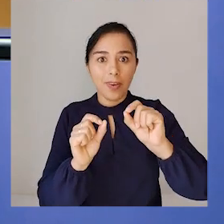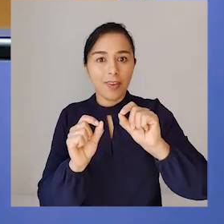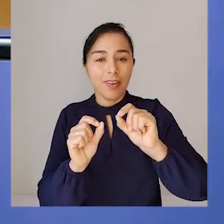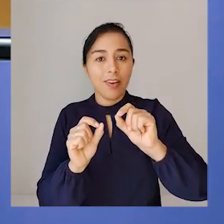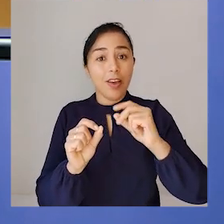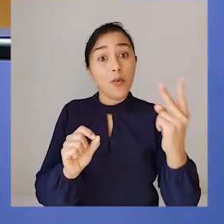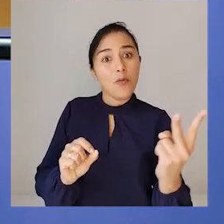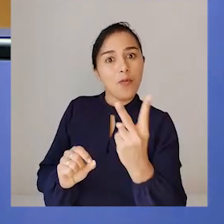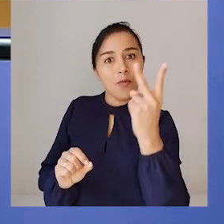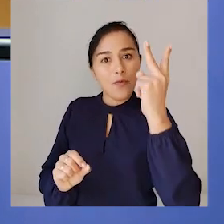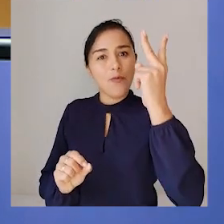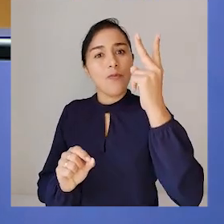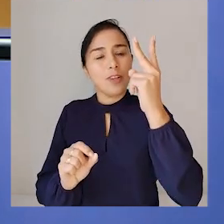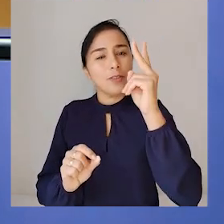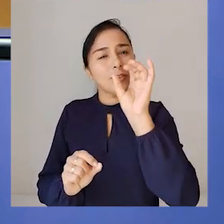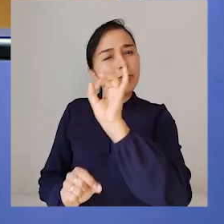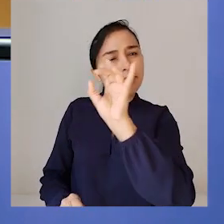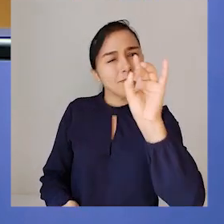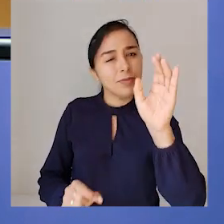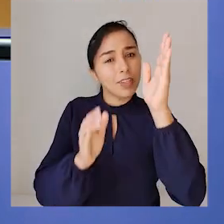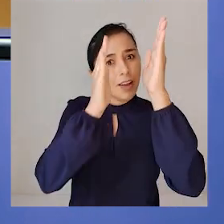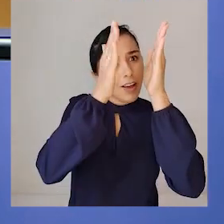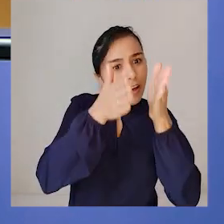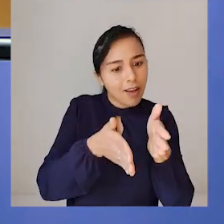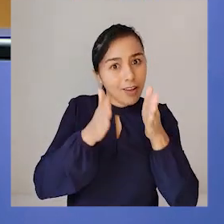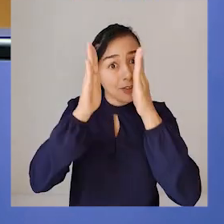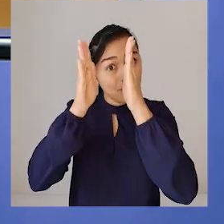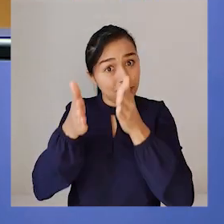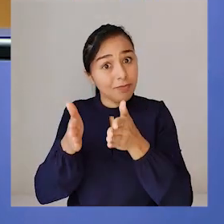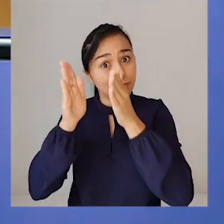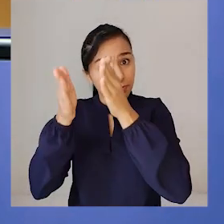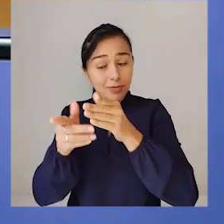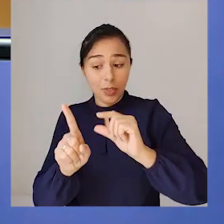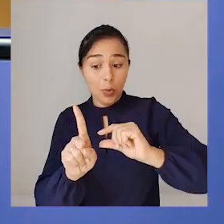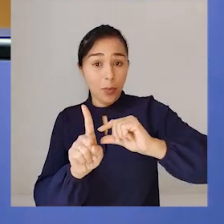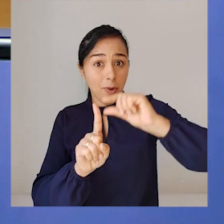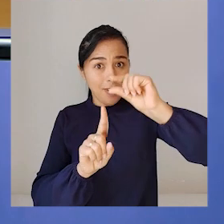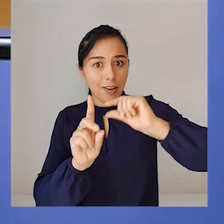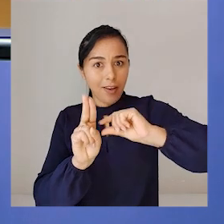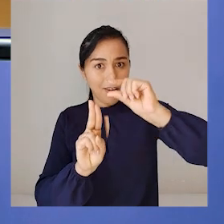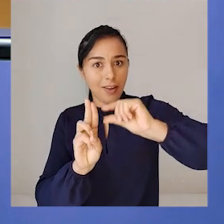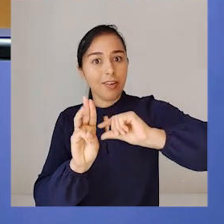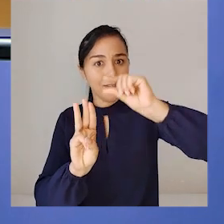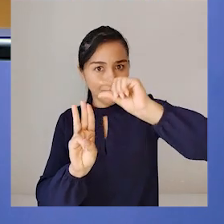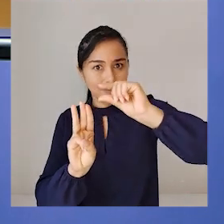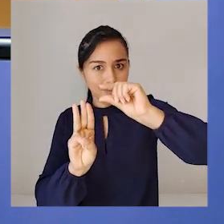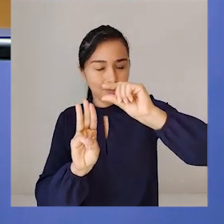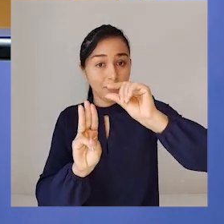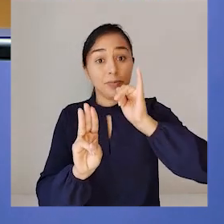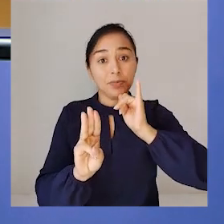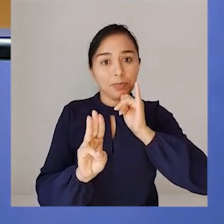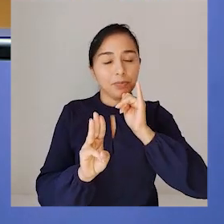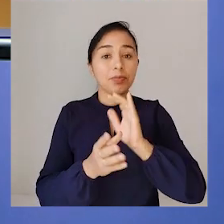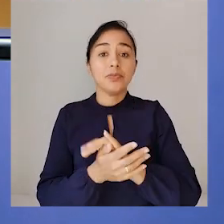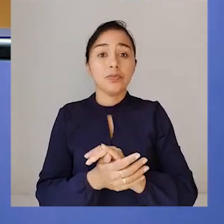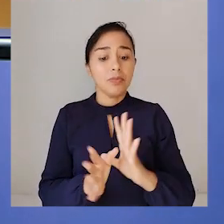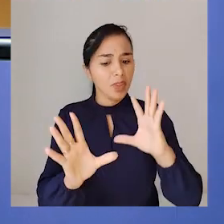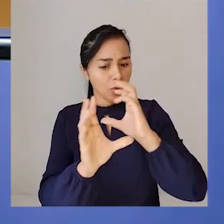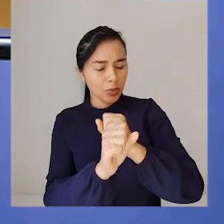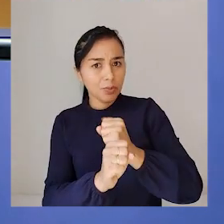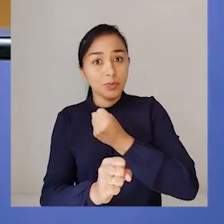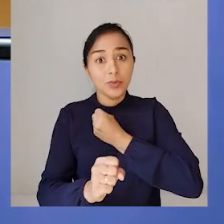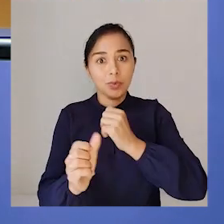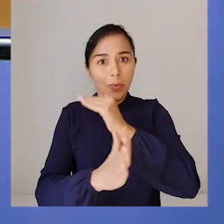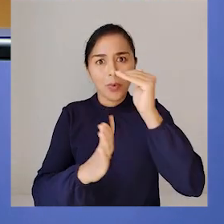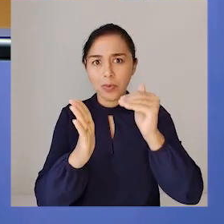posicional. Quando nós somamos, quando nós armamos uma conta, nós não estamos somando o número todo, nós